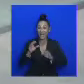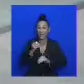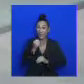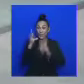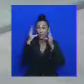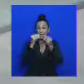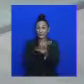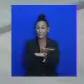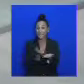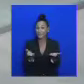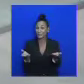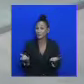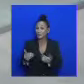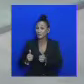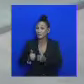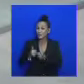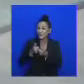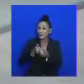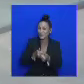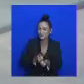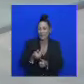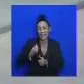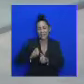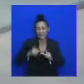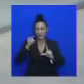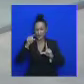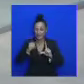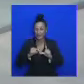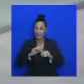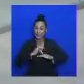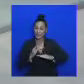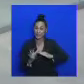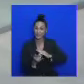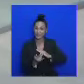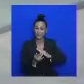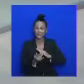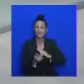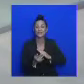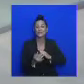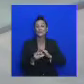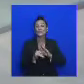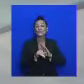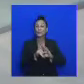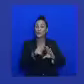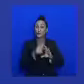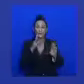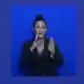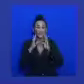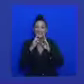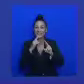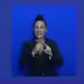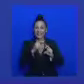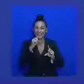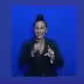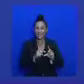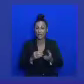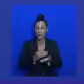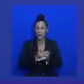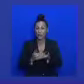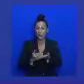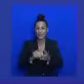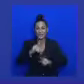muito boa noite a todos que nos acompanham ao vivo pela Rede TV e pelos perfis do Facebook e do YouTube da Caixa e da Rede TV. Está no ar o